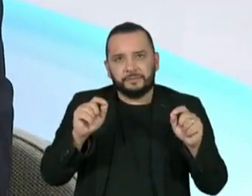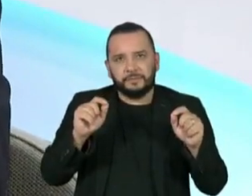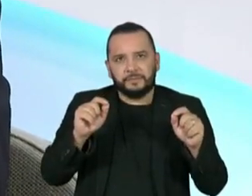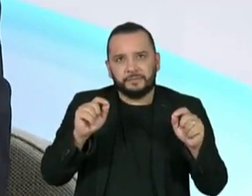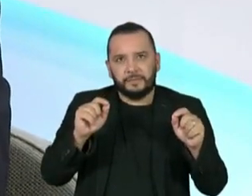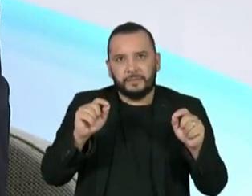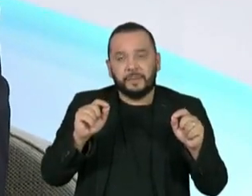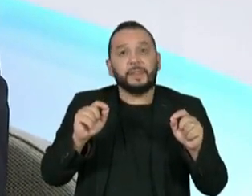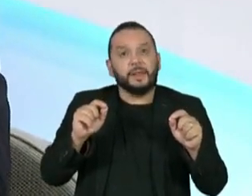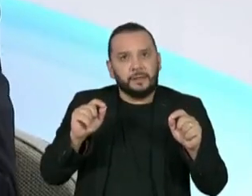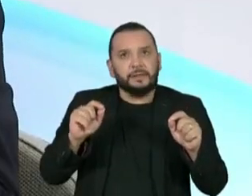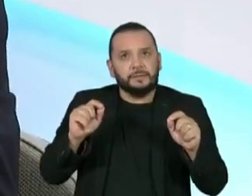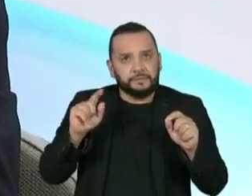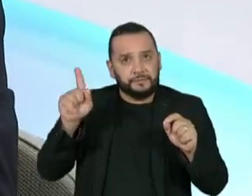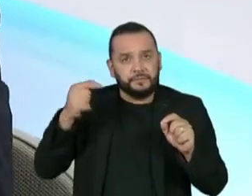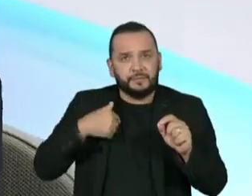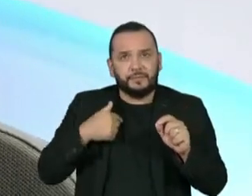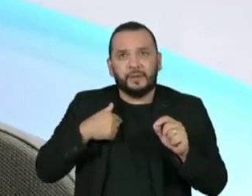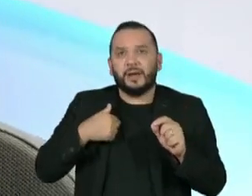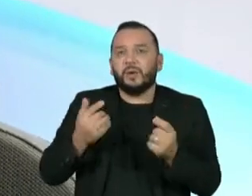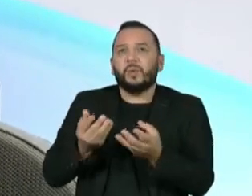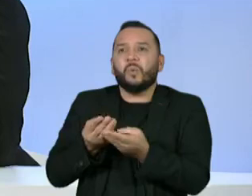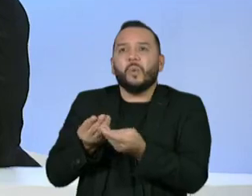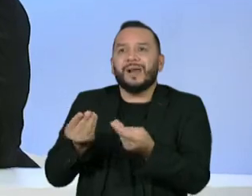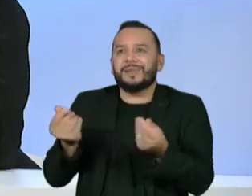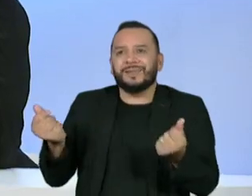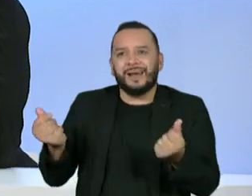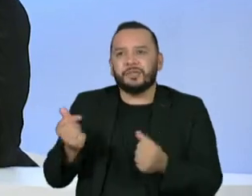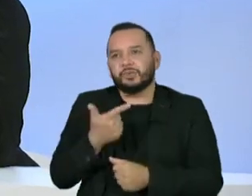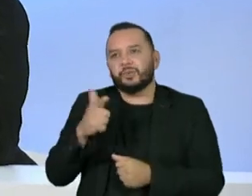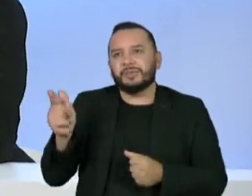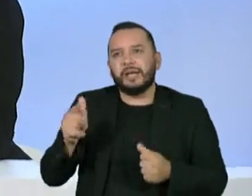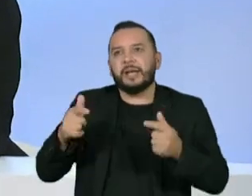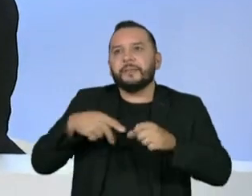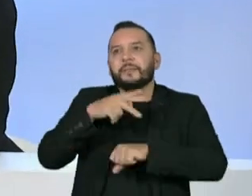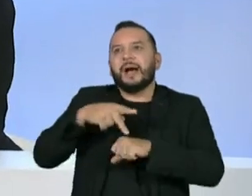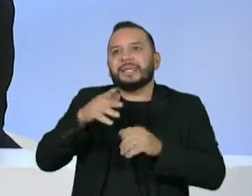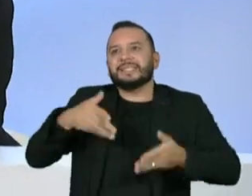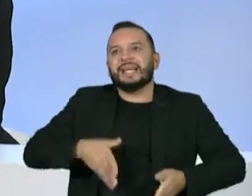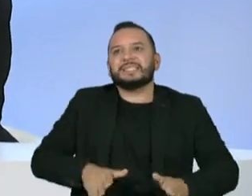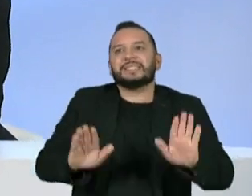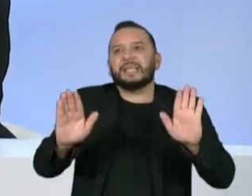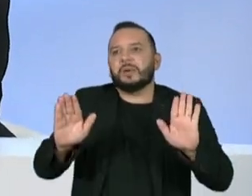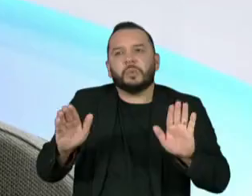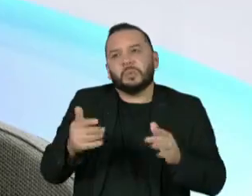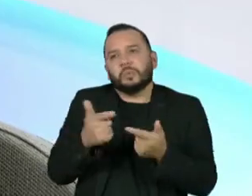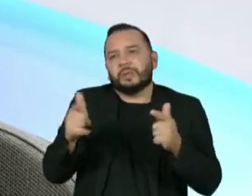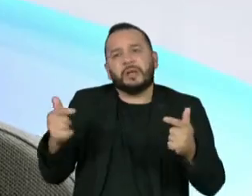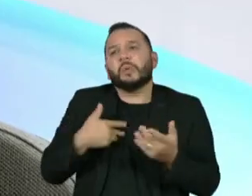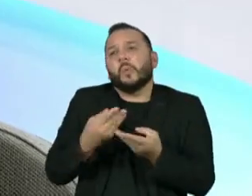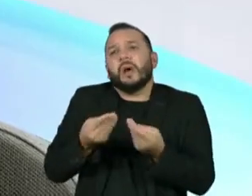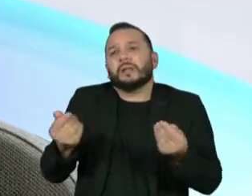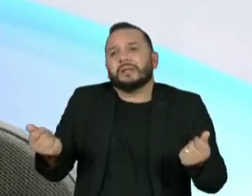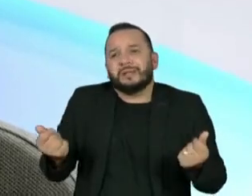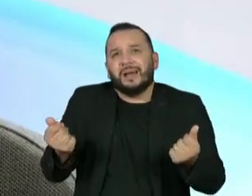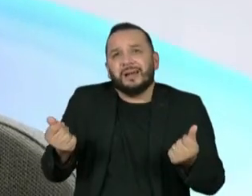A qualidade do treinador não tem nem nacionalidade nem idade. Há bom treinador brasileiro, dê-lhe tempo.